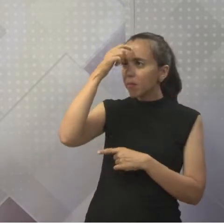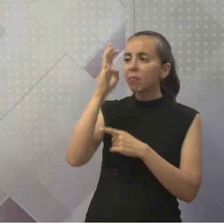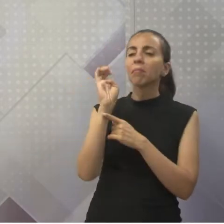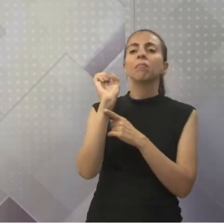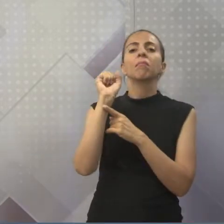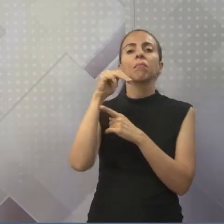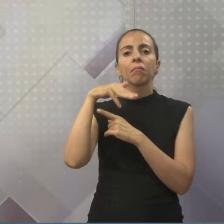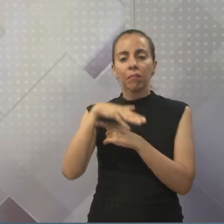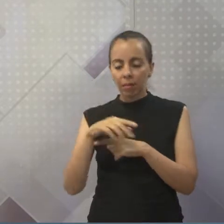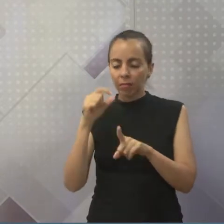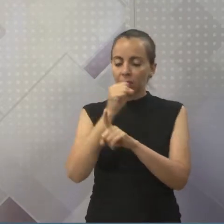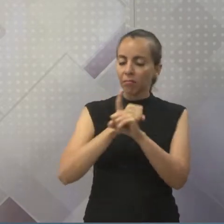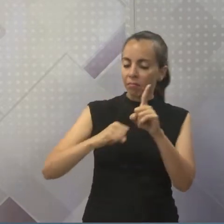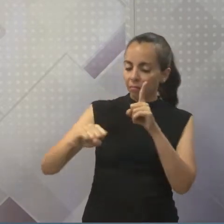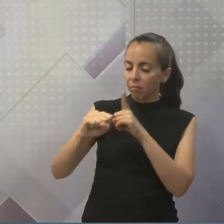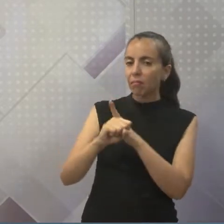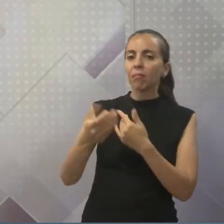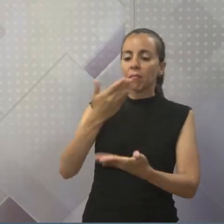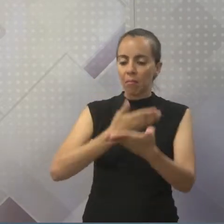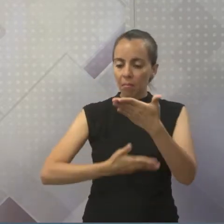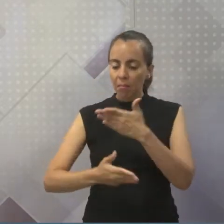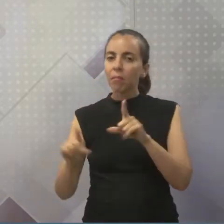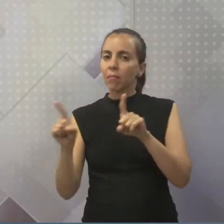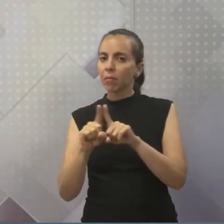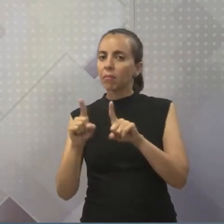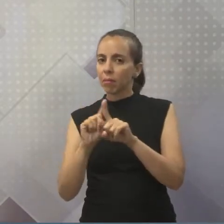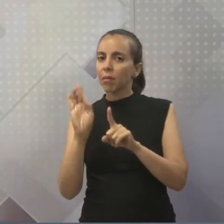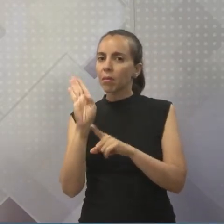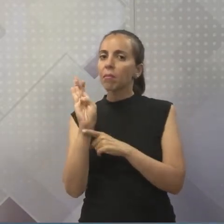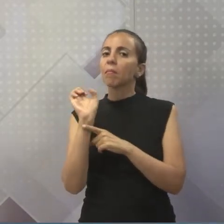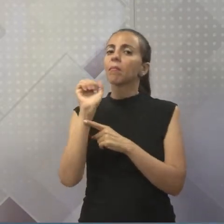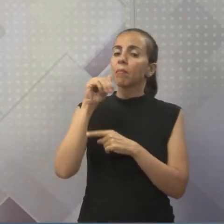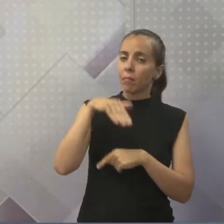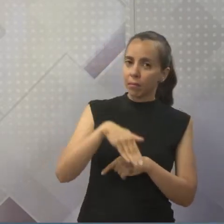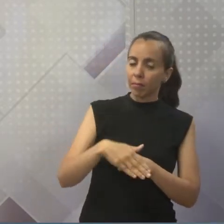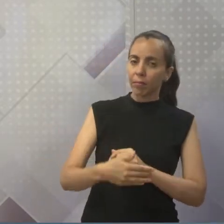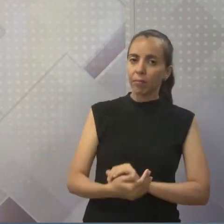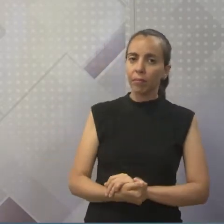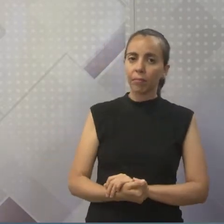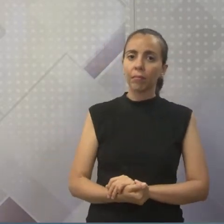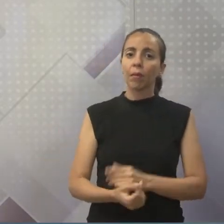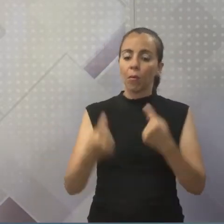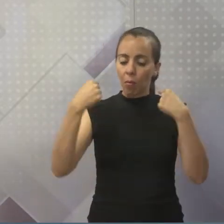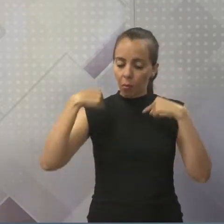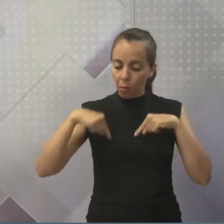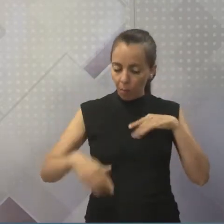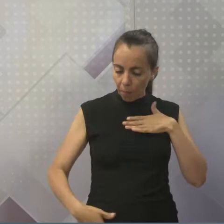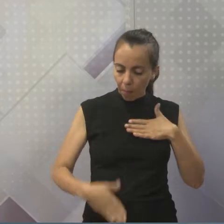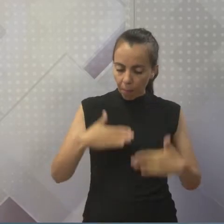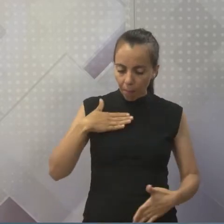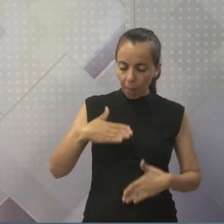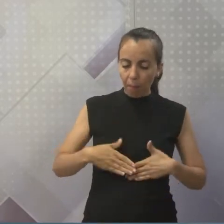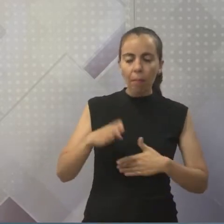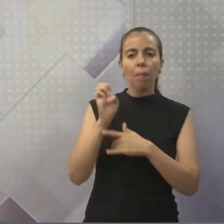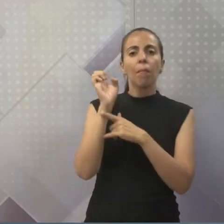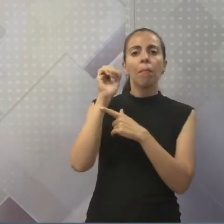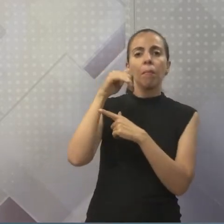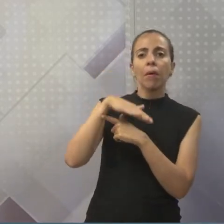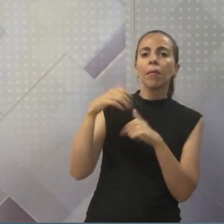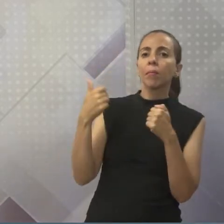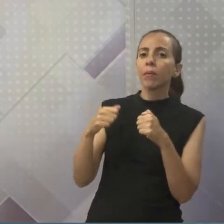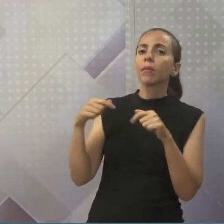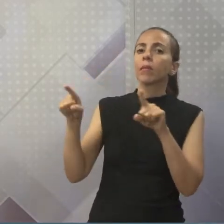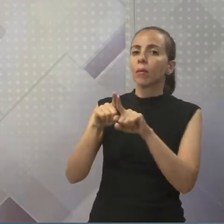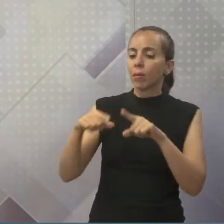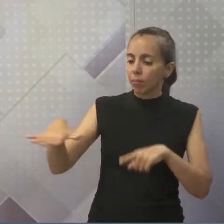social. Lembre que para estar bem fisicamente, a gente também tem que pensar em estar bem